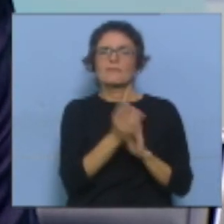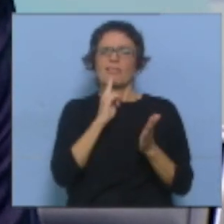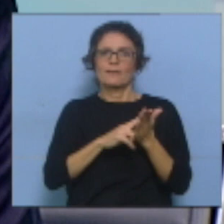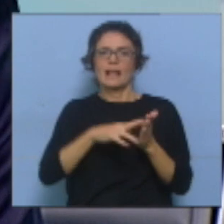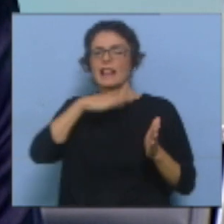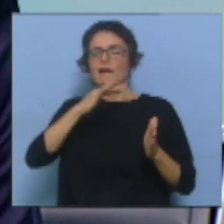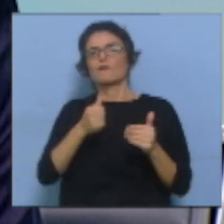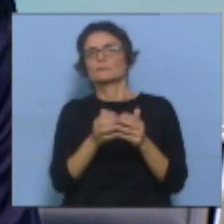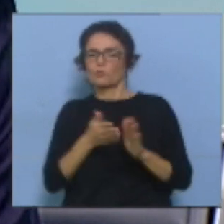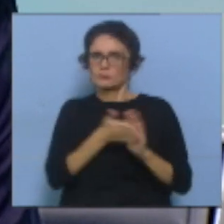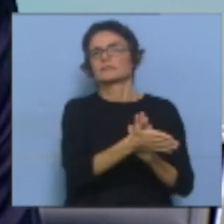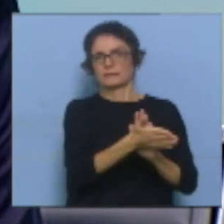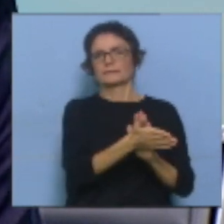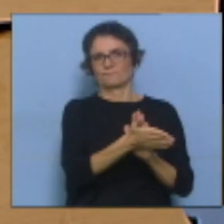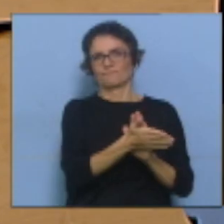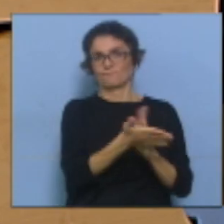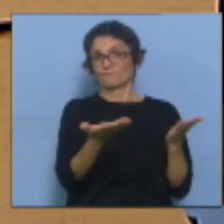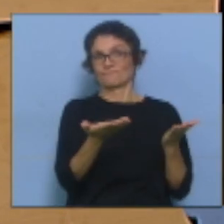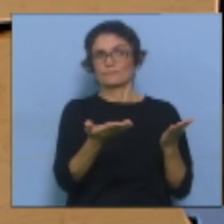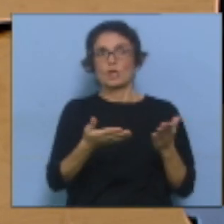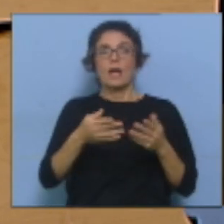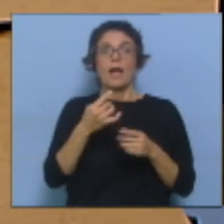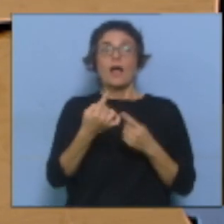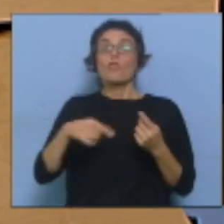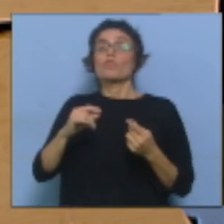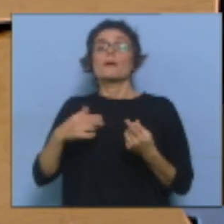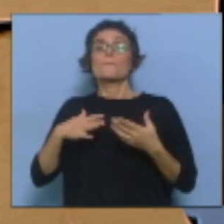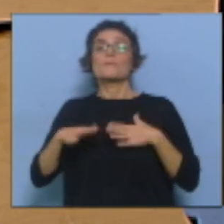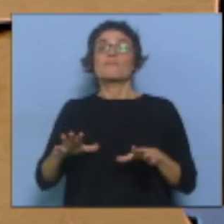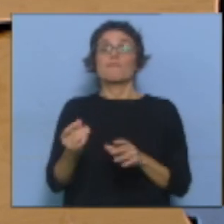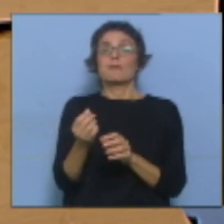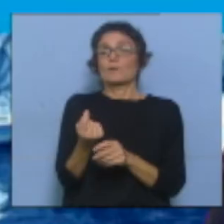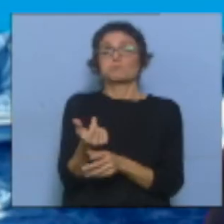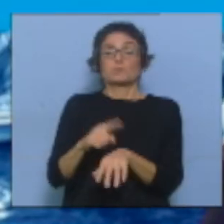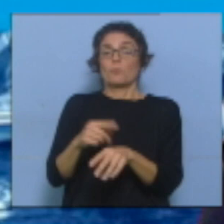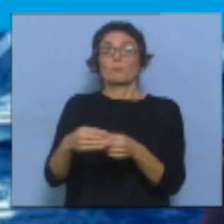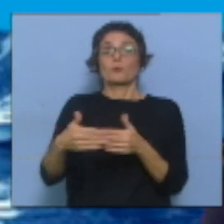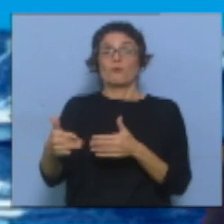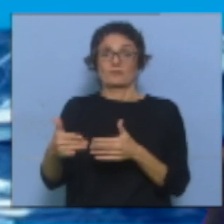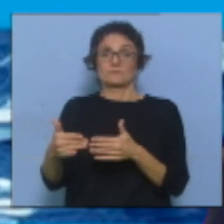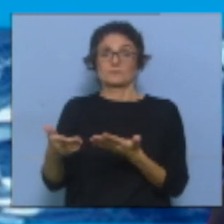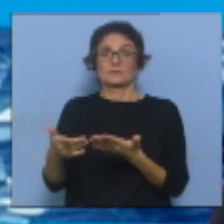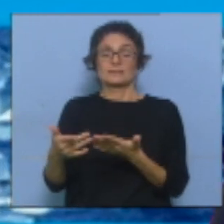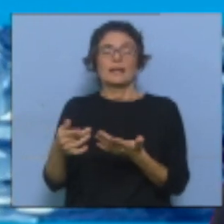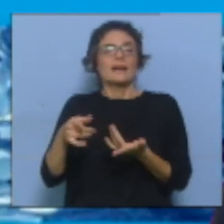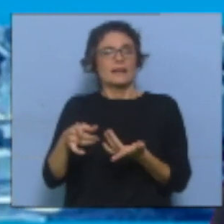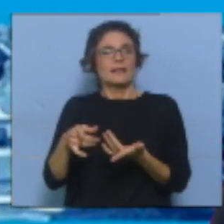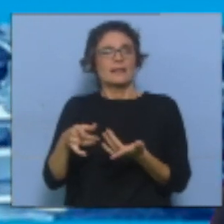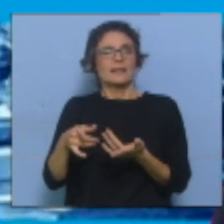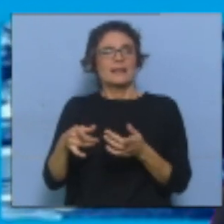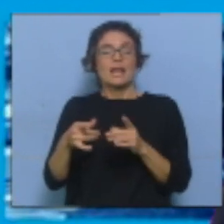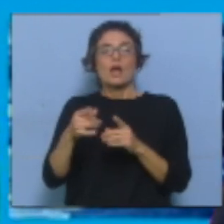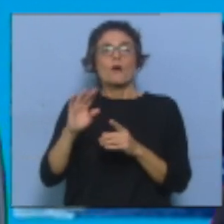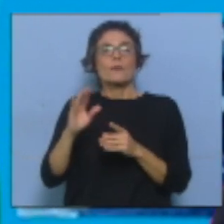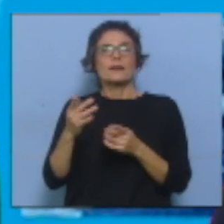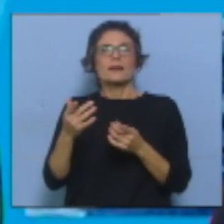são de acordo com... Ou seja, nós temos as férias mais restritas, ou vamos pouco a casa no propedêutico. Então os pais acabam por também ter as suas férias quando nós estamos lá